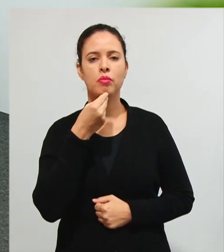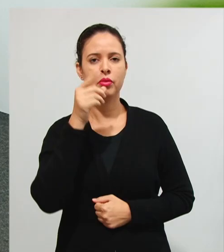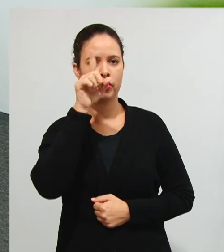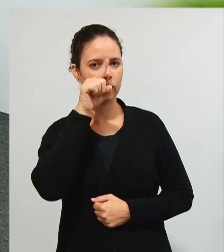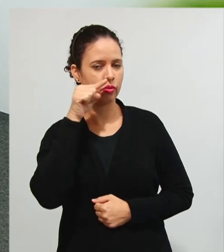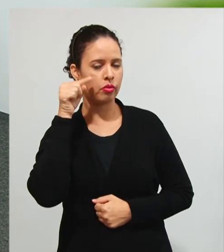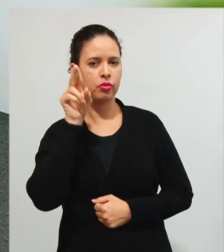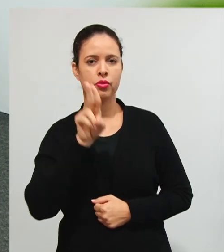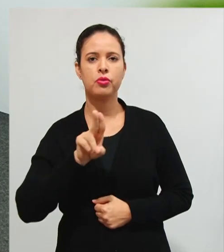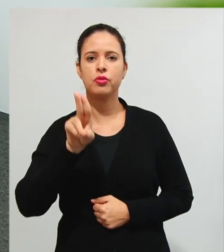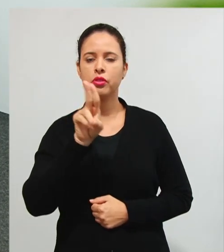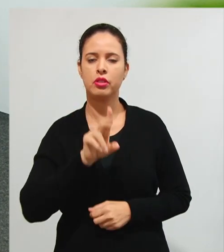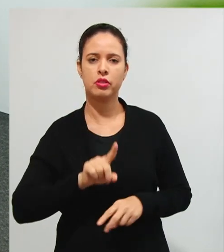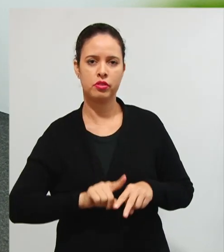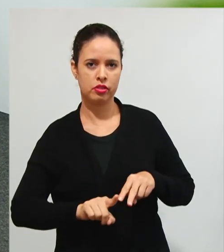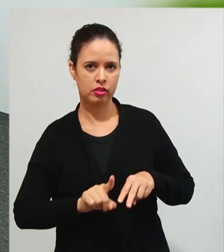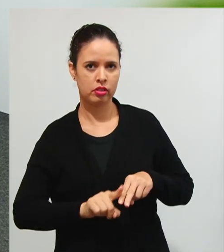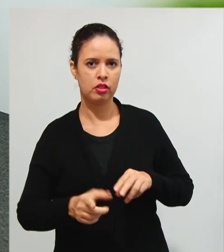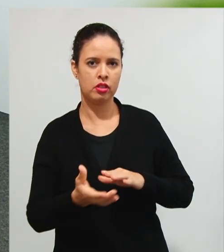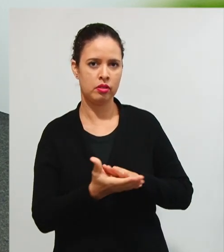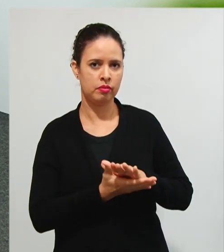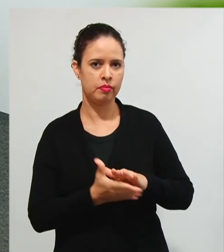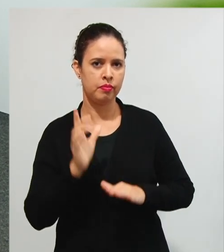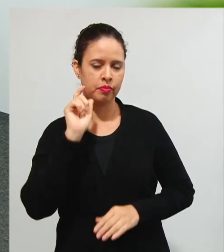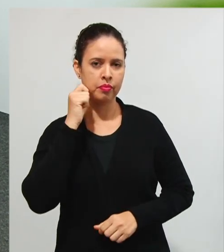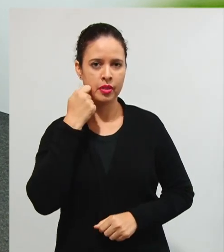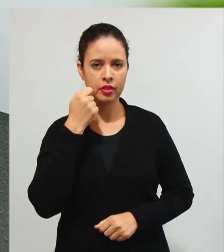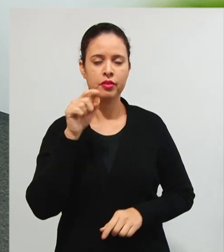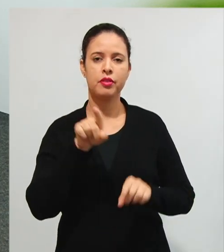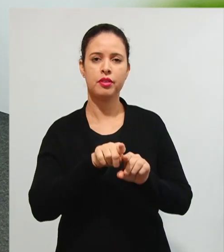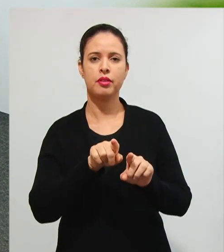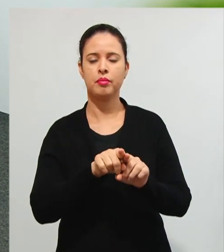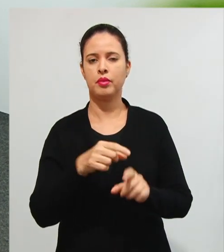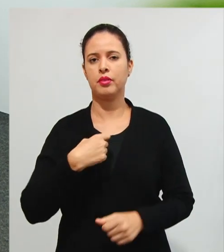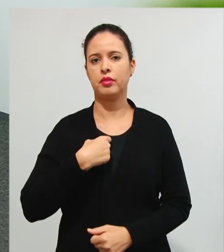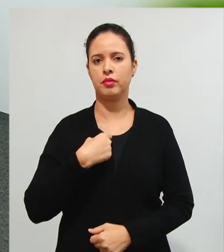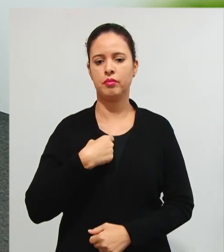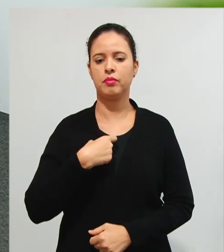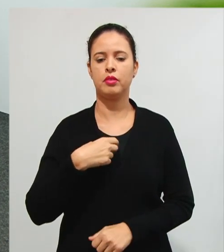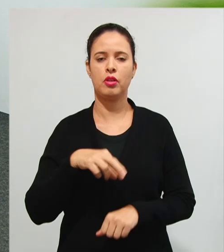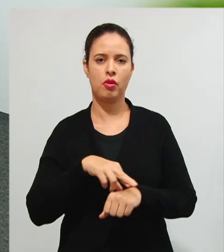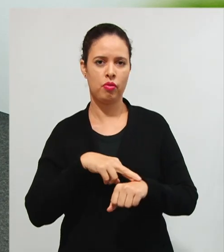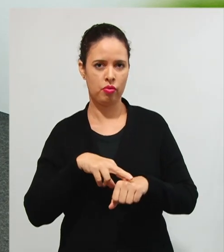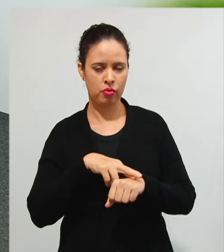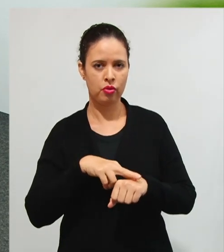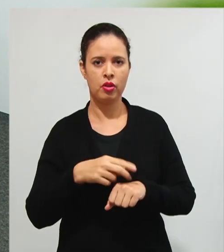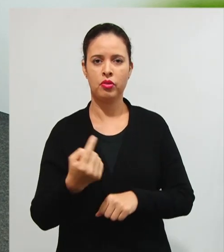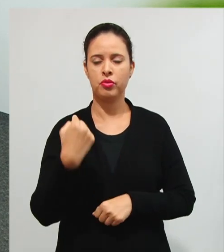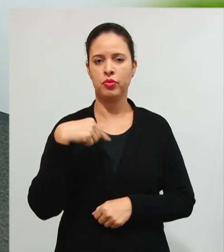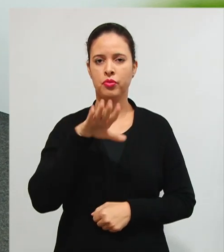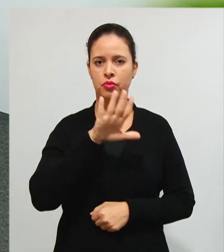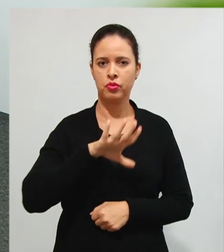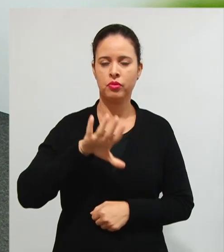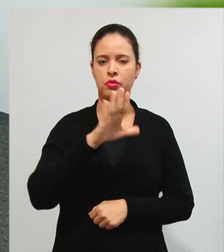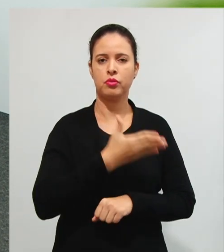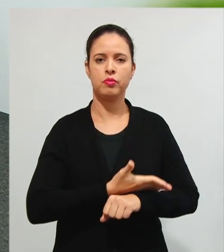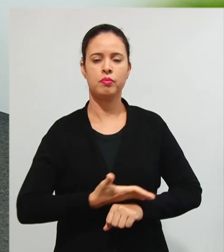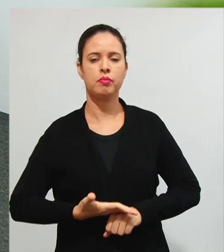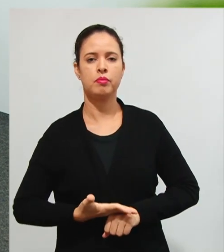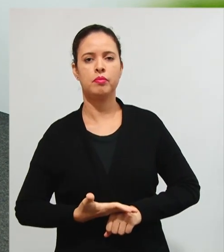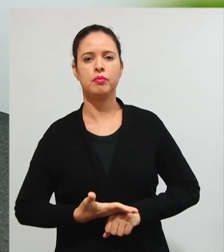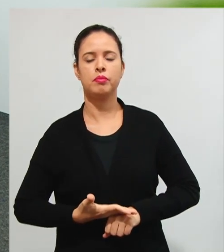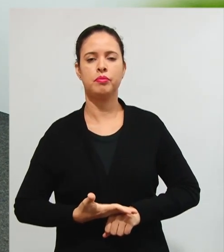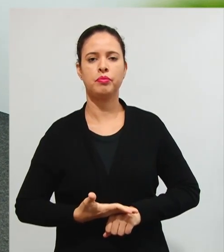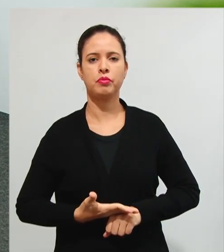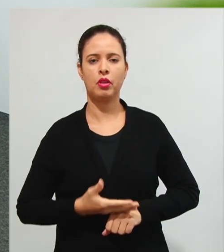estou trajando uma calça jeans, sapato preto e uma camisa social bordô. Ao meu fundo, uma plotagem branca com detalhes